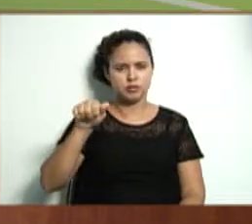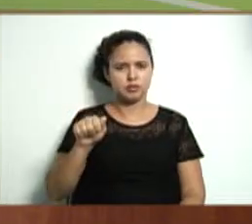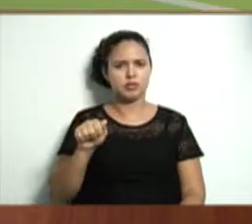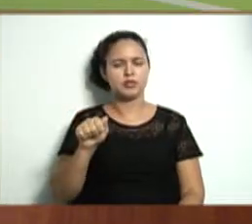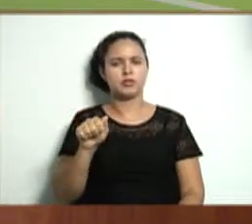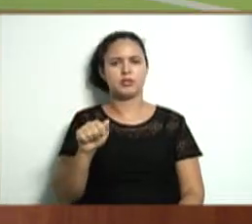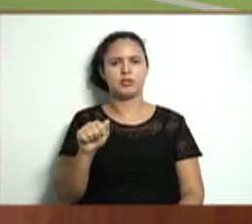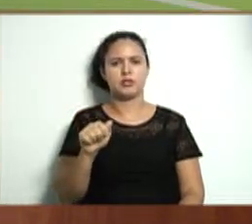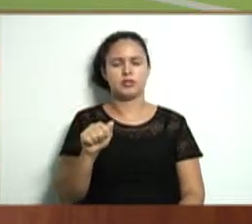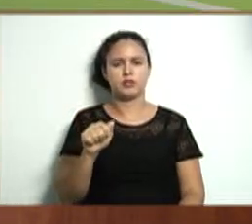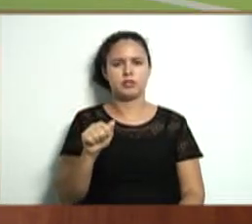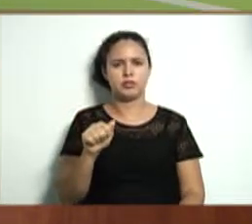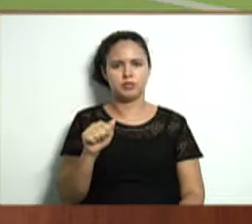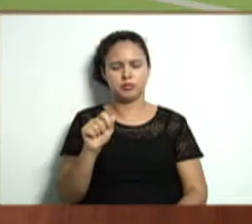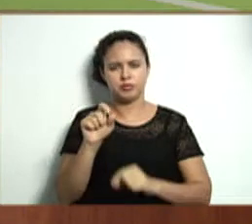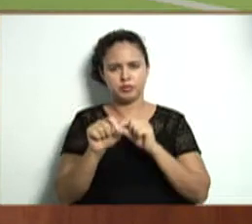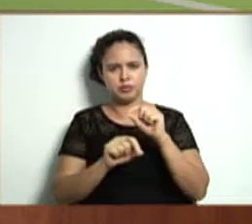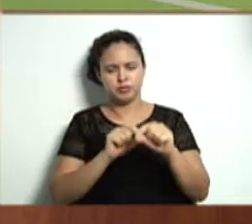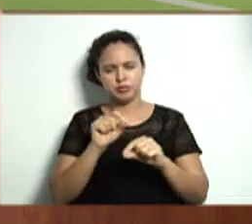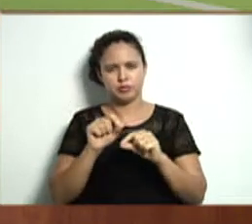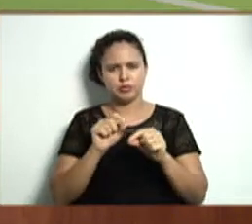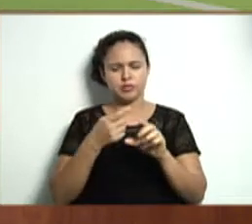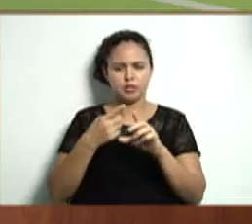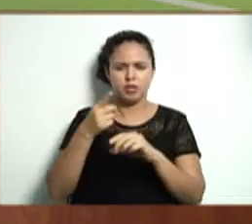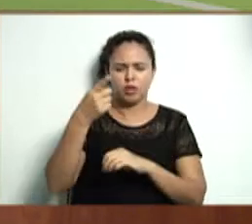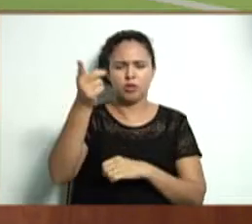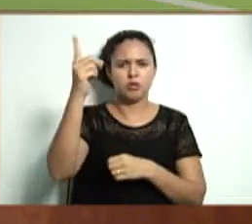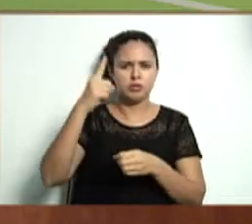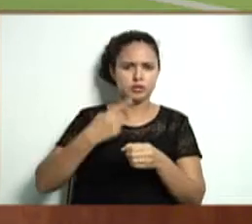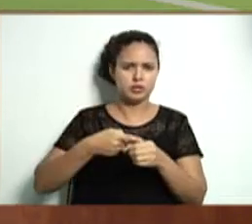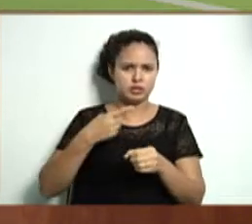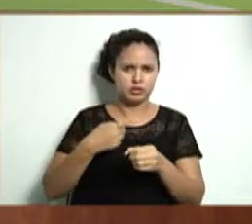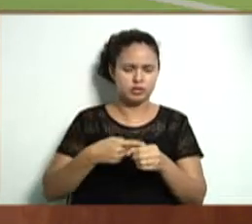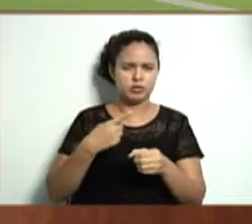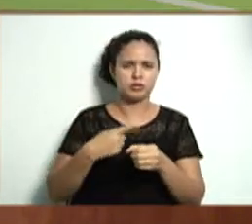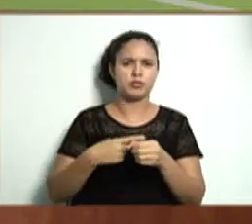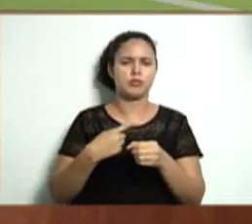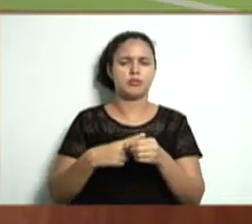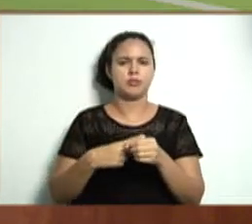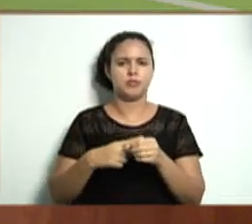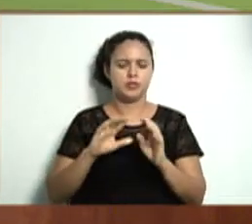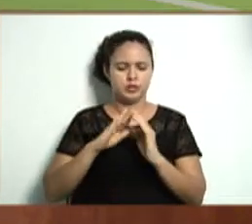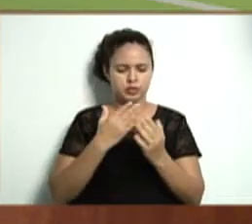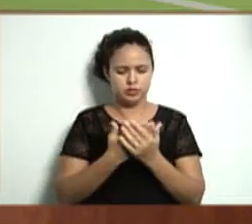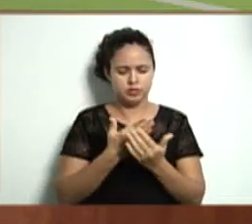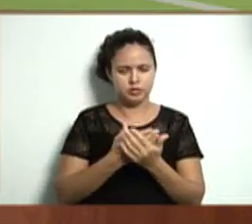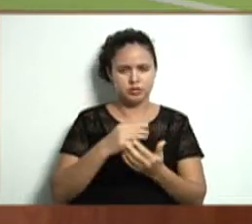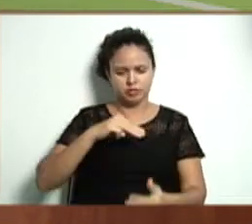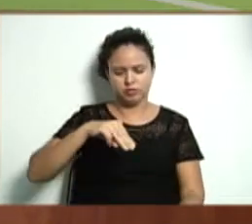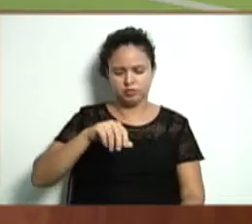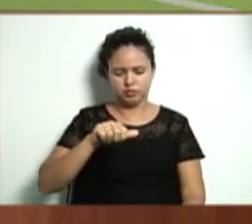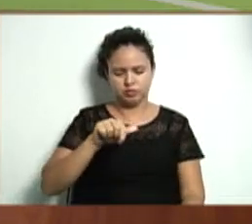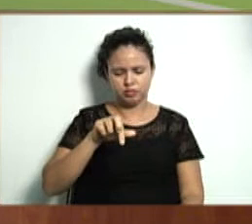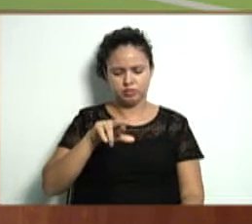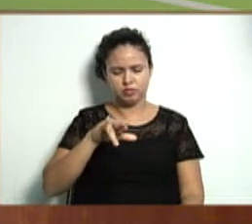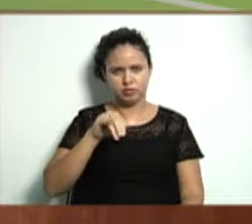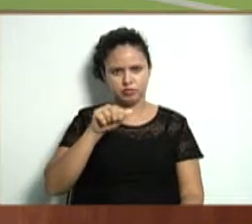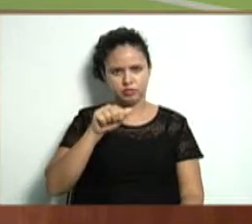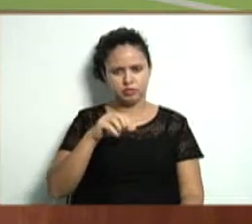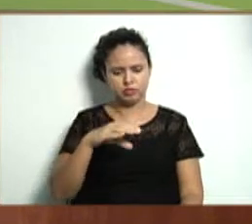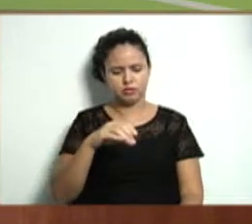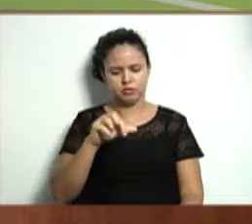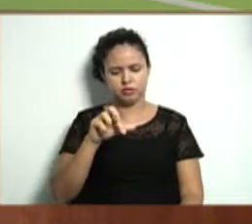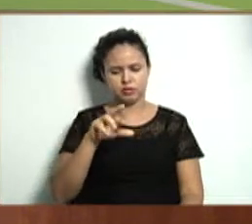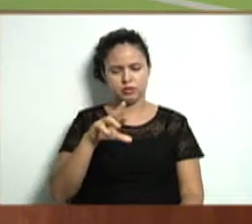Cadê? Lá de Rolim de Moura, da Escola Maria Carmo, ela postou que